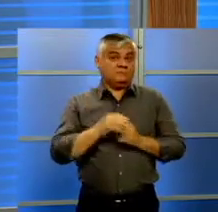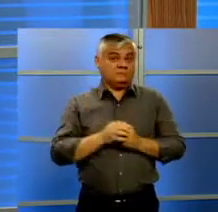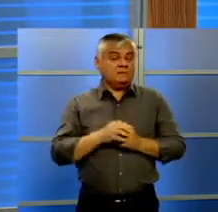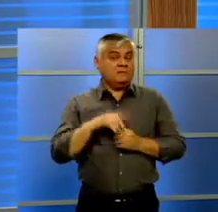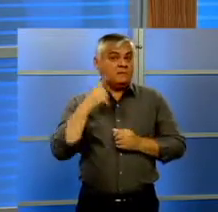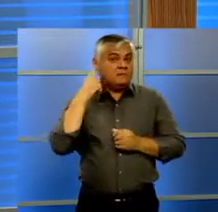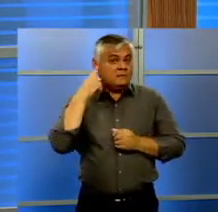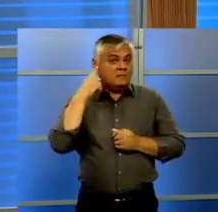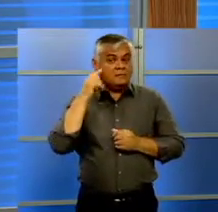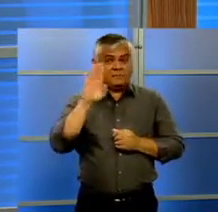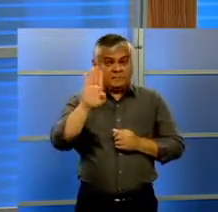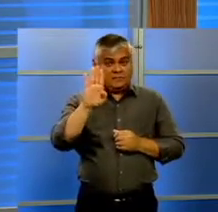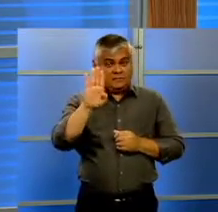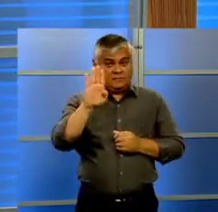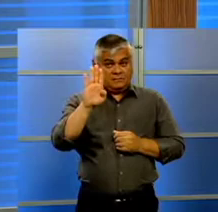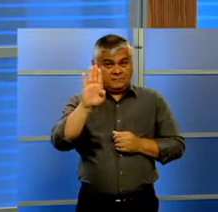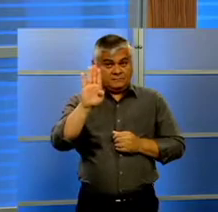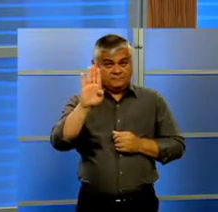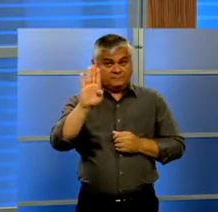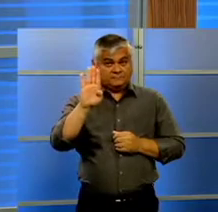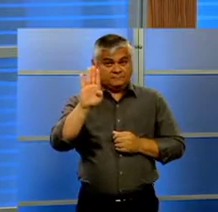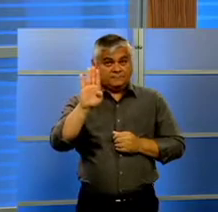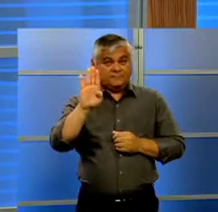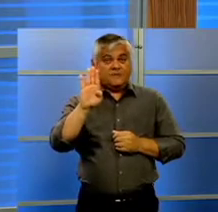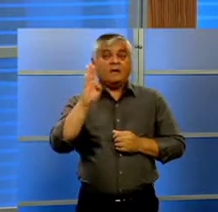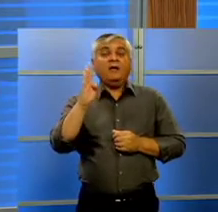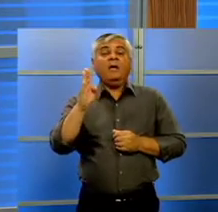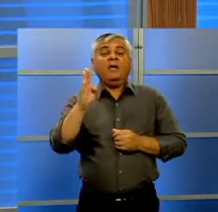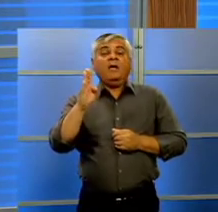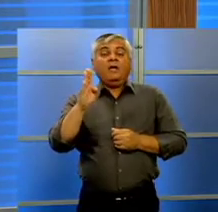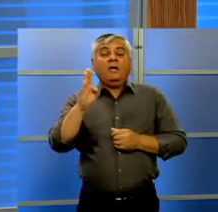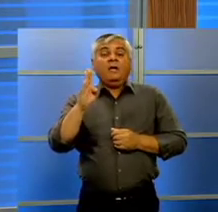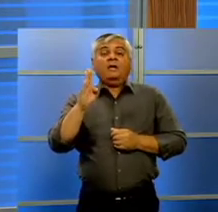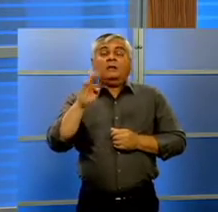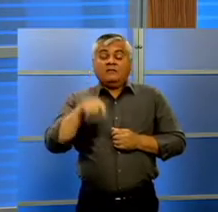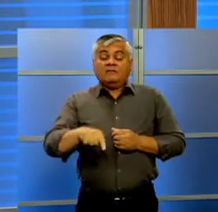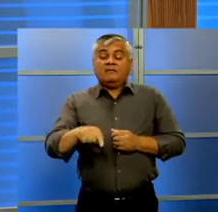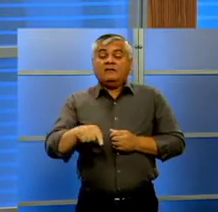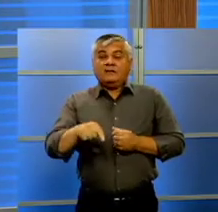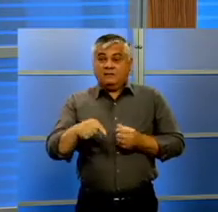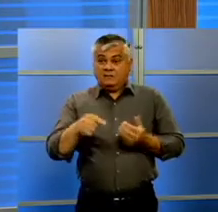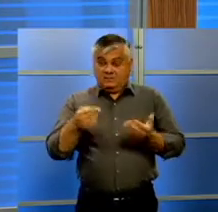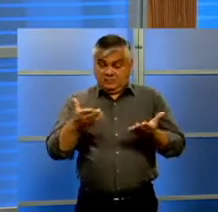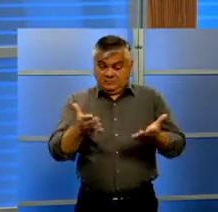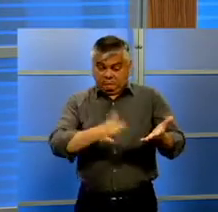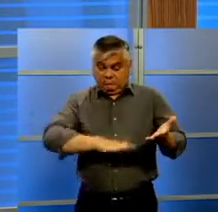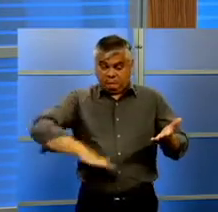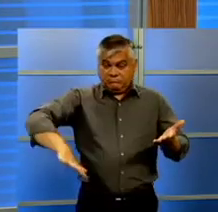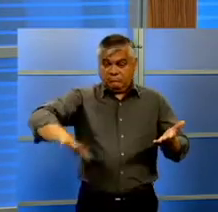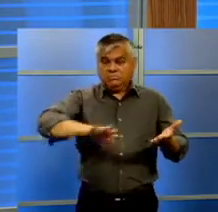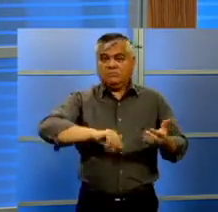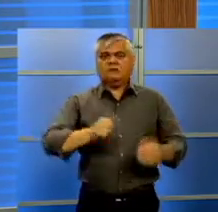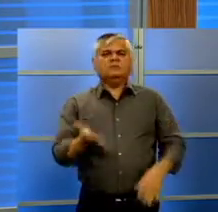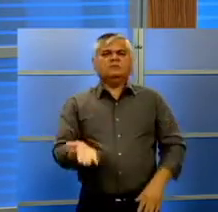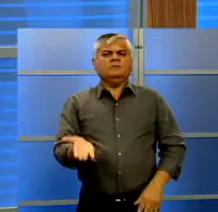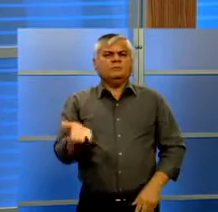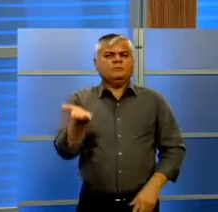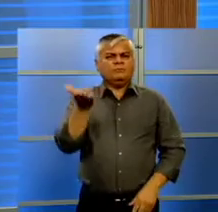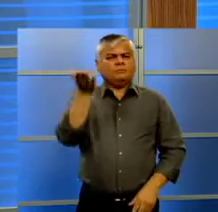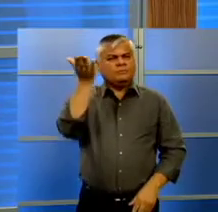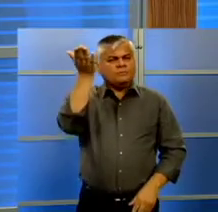como na letra B, palma para cima, o ponto de articulação à frente do corpo, espaço neutro, com movimento para